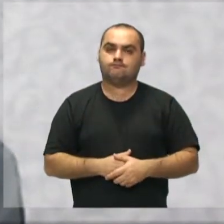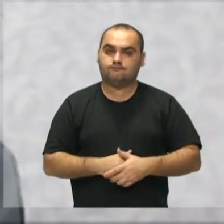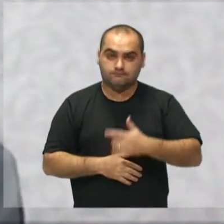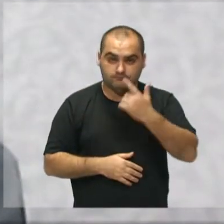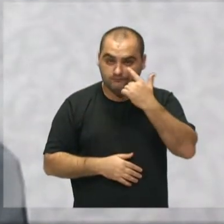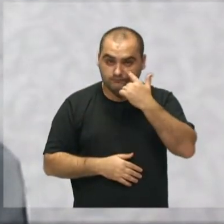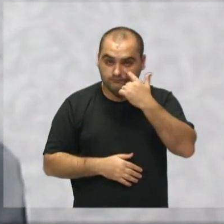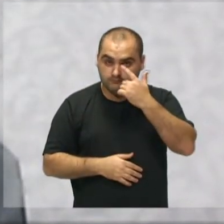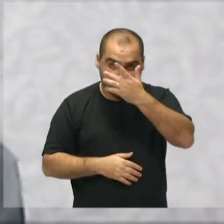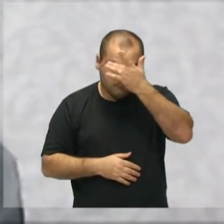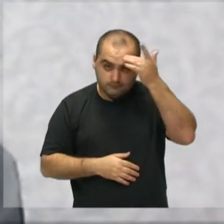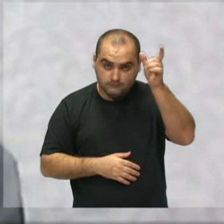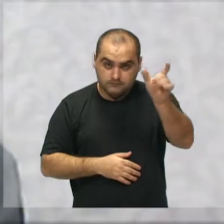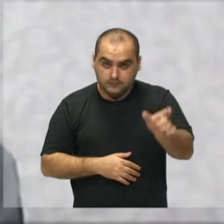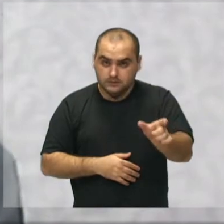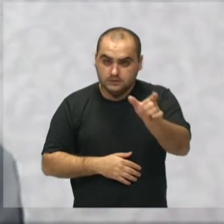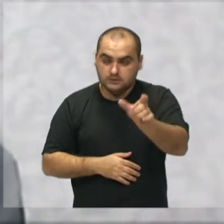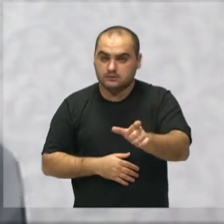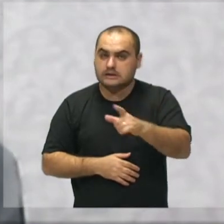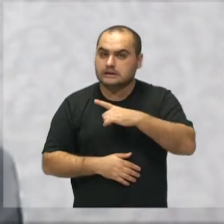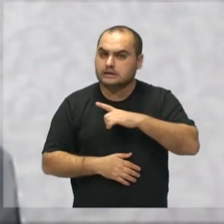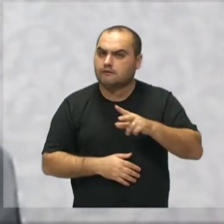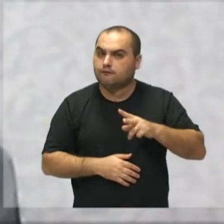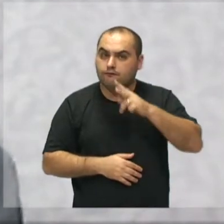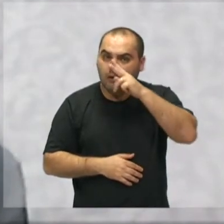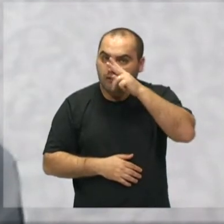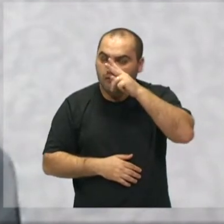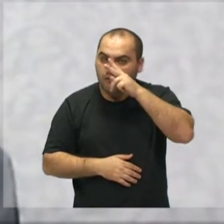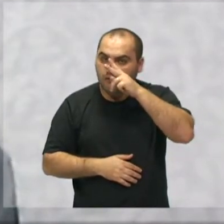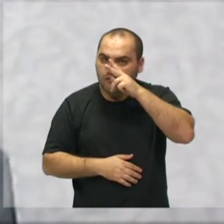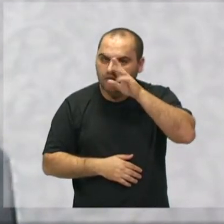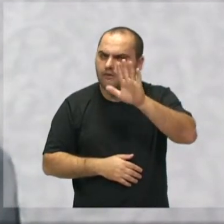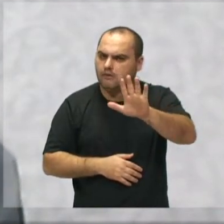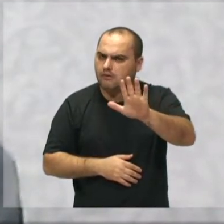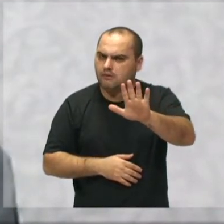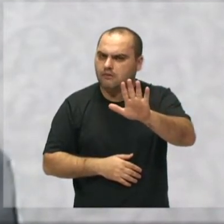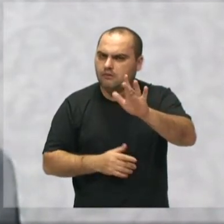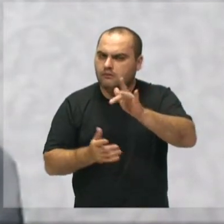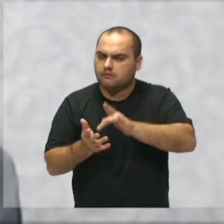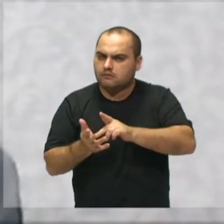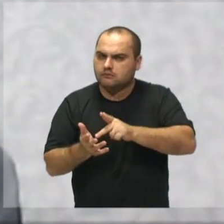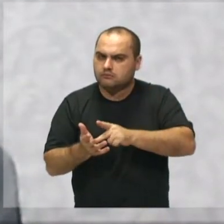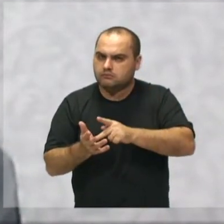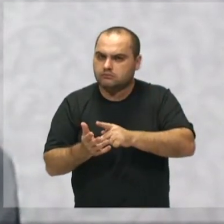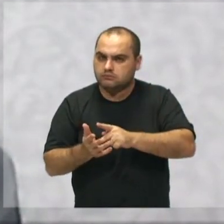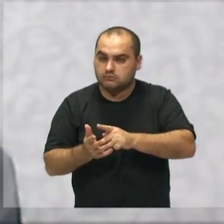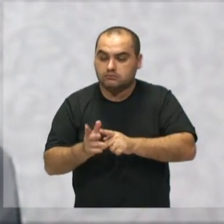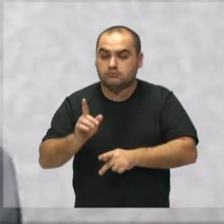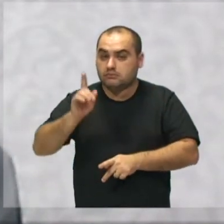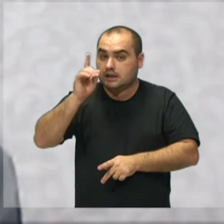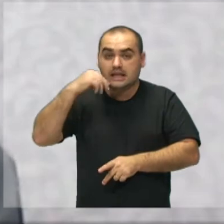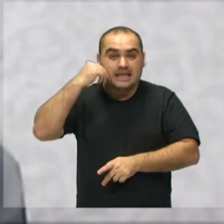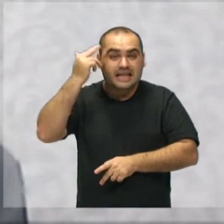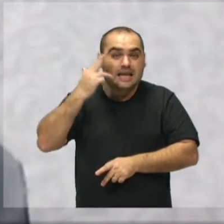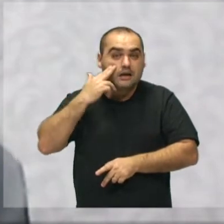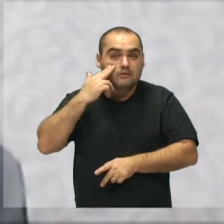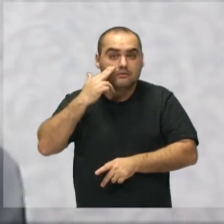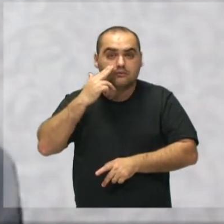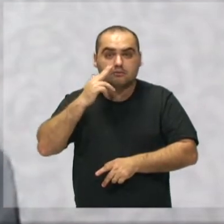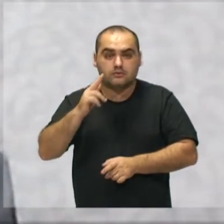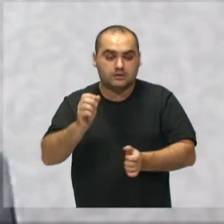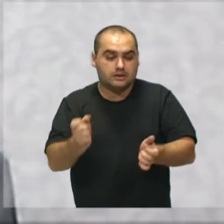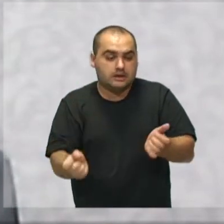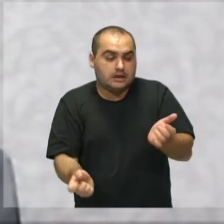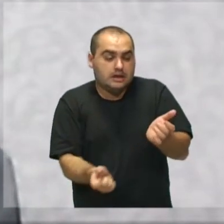Como pessoas que têm força, dignidade, que na verdade, diga-se de passagem, foi quem alimentou e produziu esse país. Que a força do trabalho estava